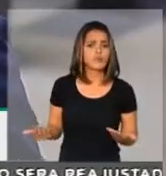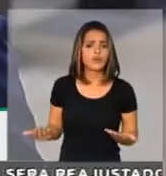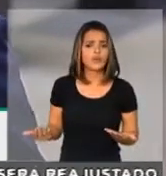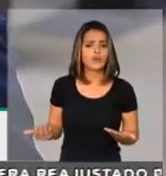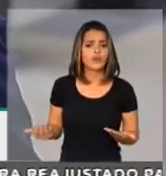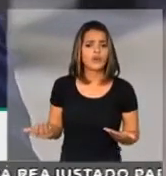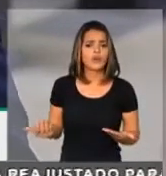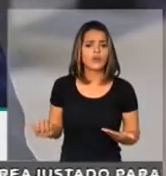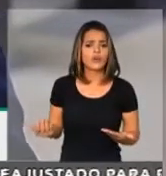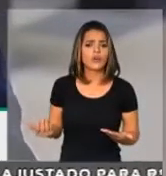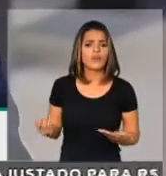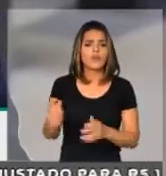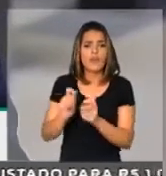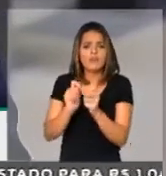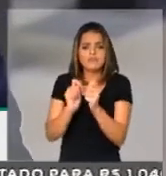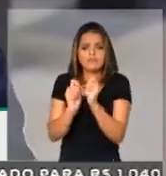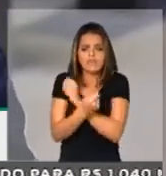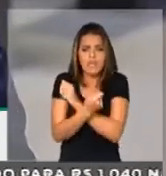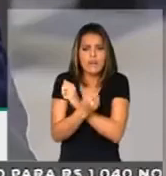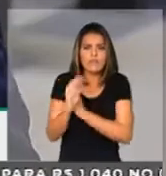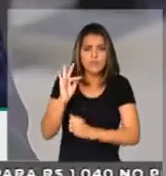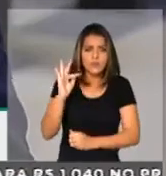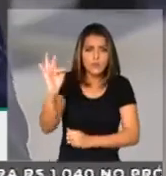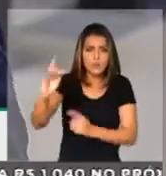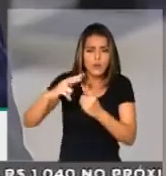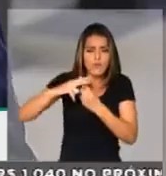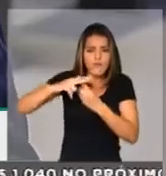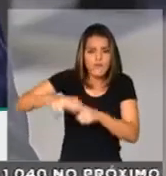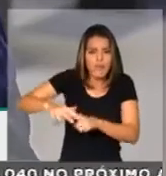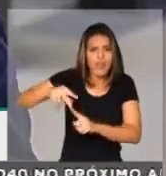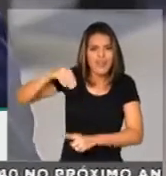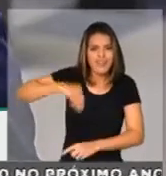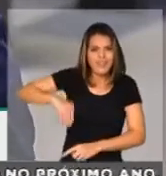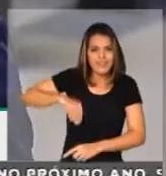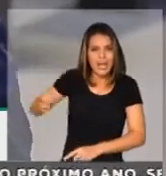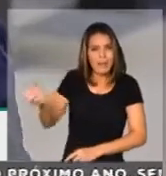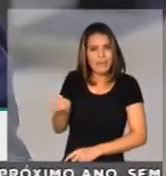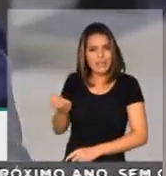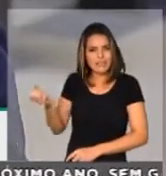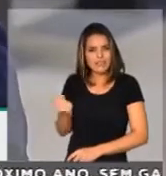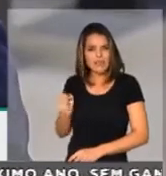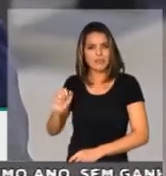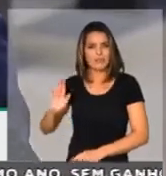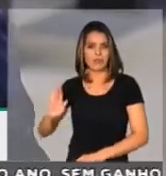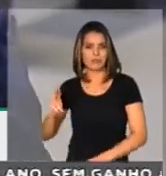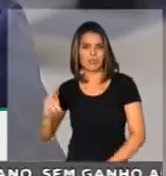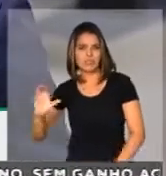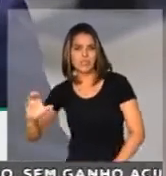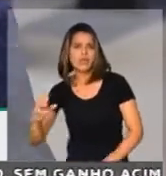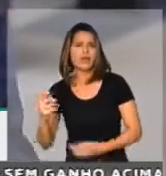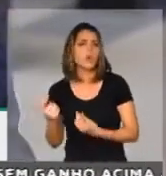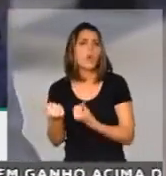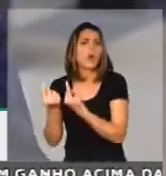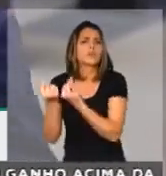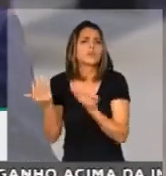de quanto será o reajuste futuro para as pensões, para o BPC, e se